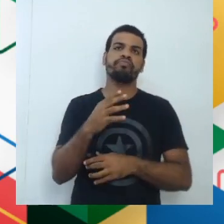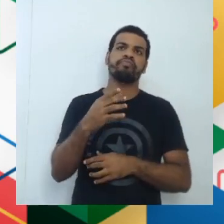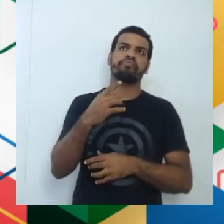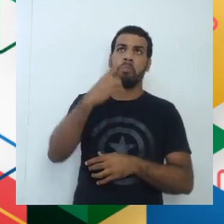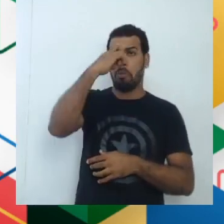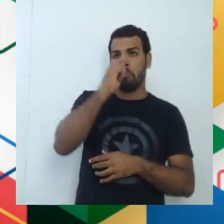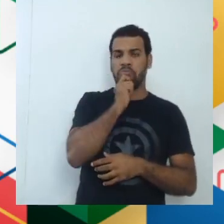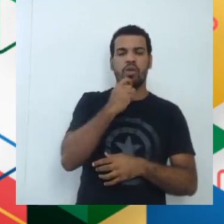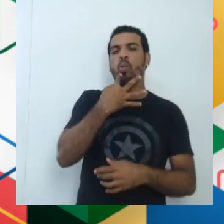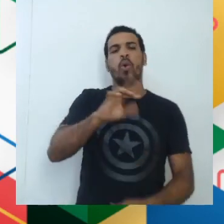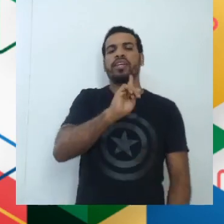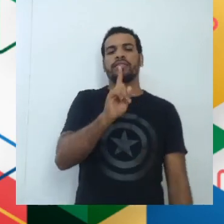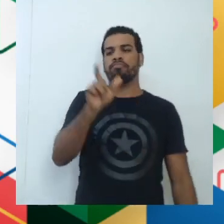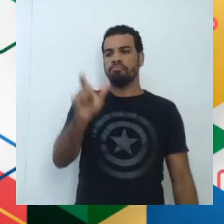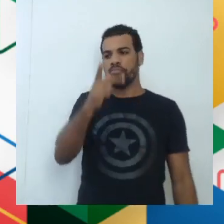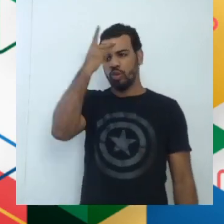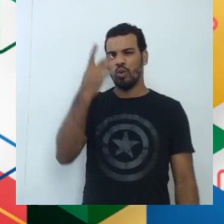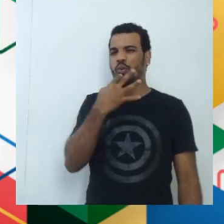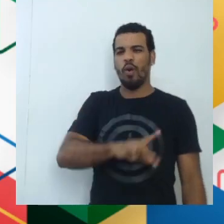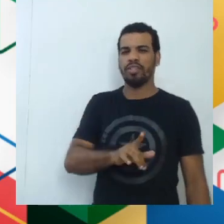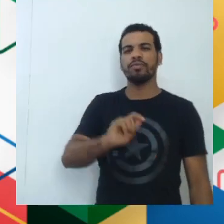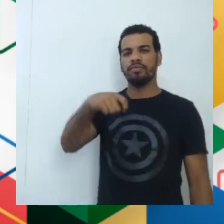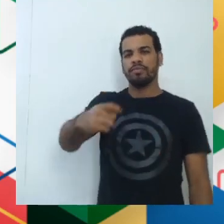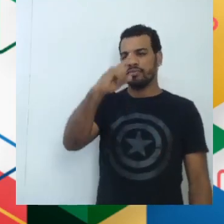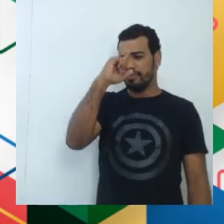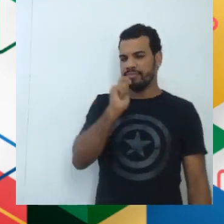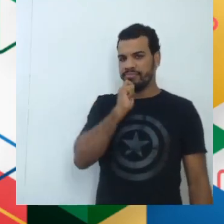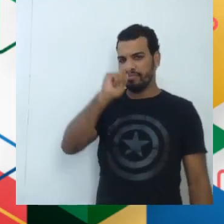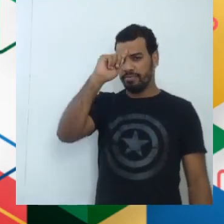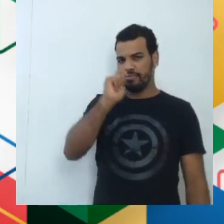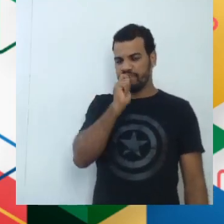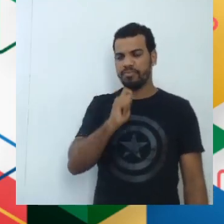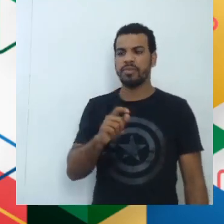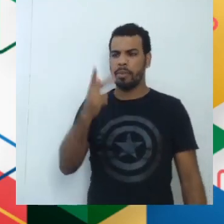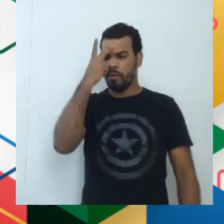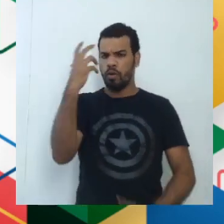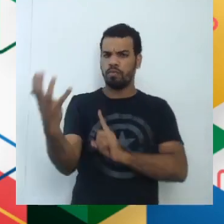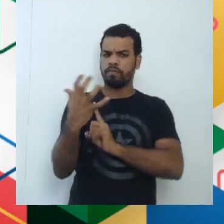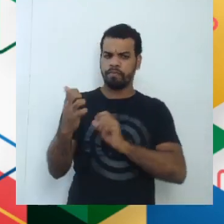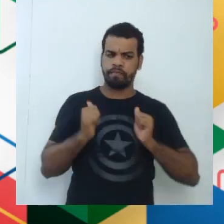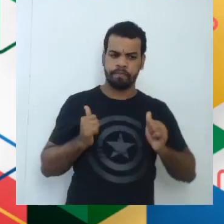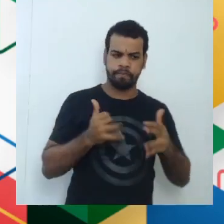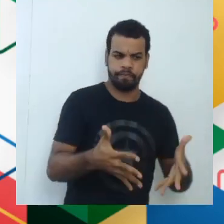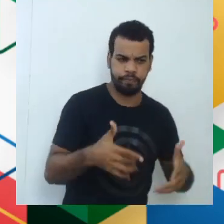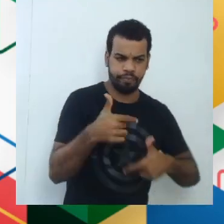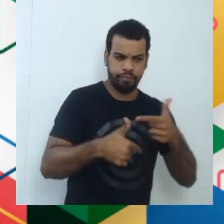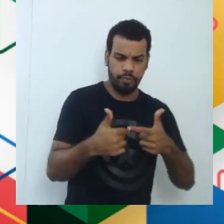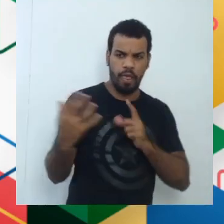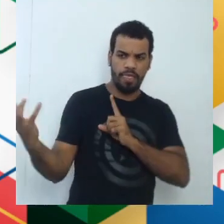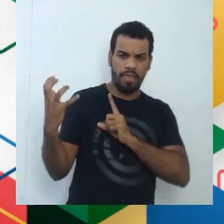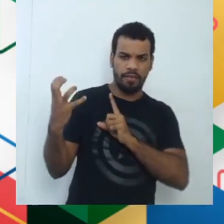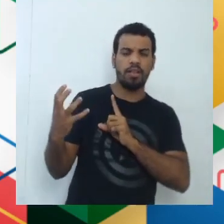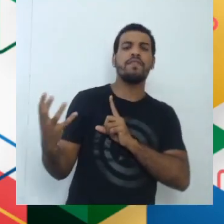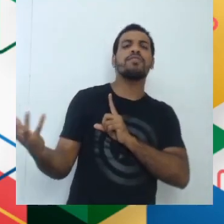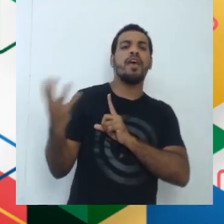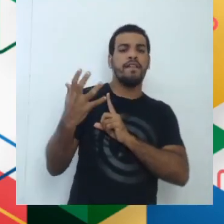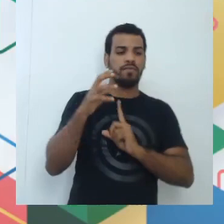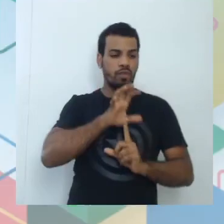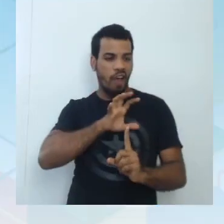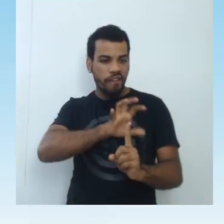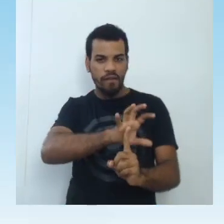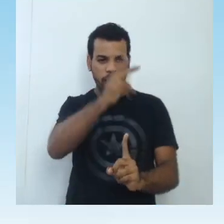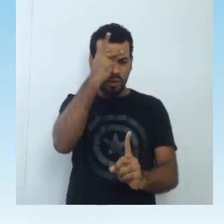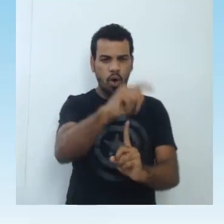seja, as outras pessoas influenciam as minhas ações e as minhas ações influenciam as outras